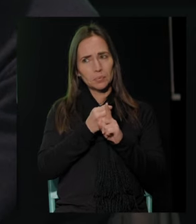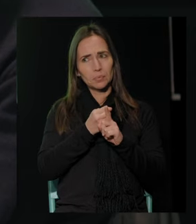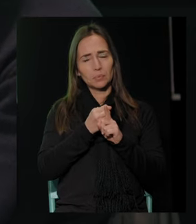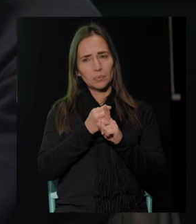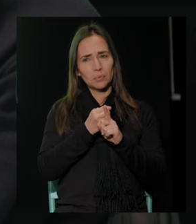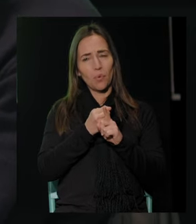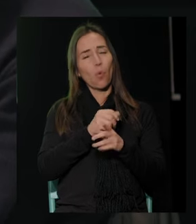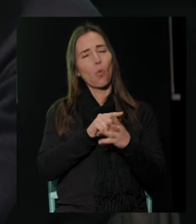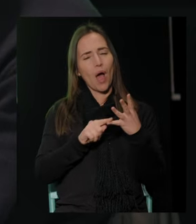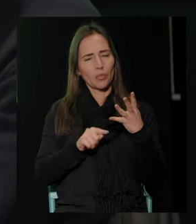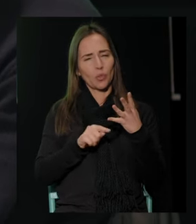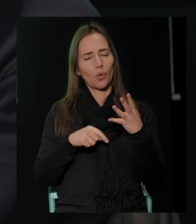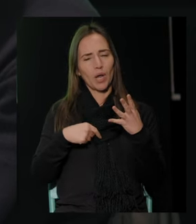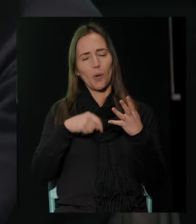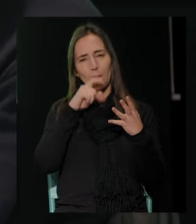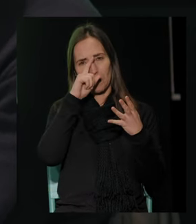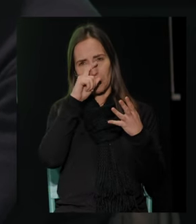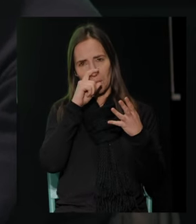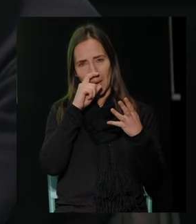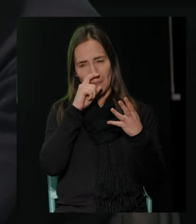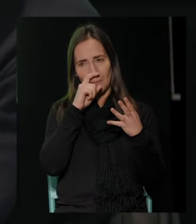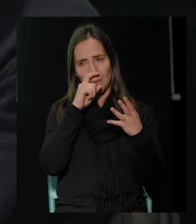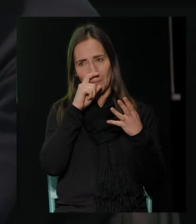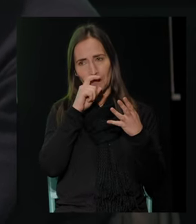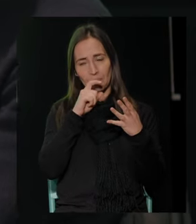quatro, aquelas quatro que eu me Sim, lembro são, os acho que cardeais.